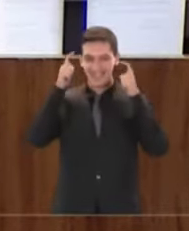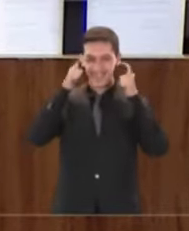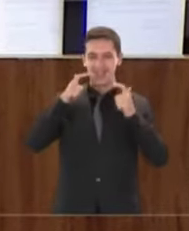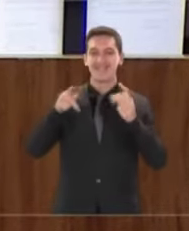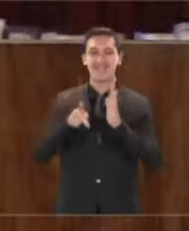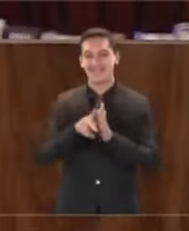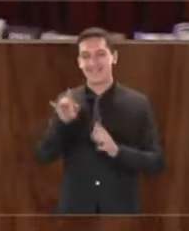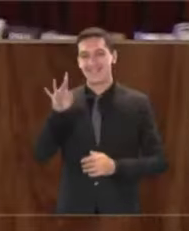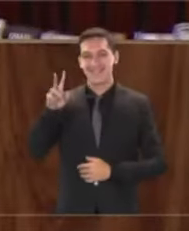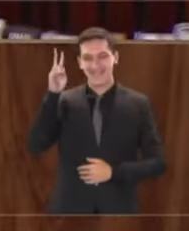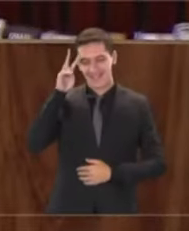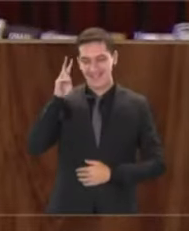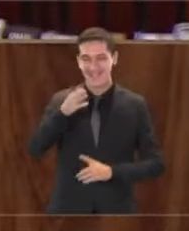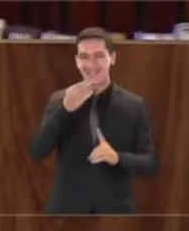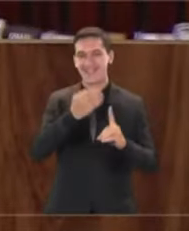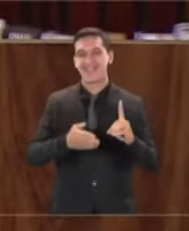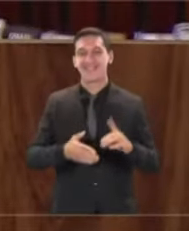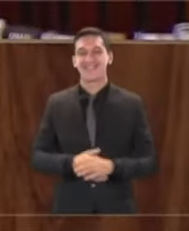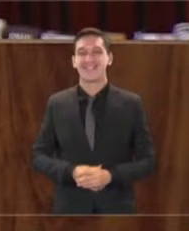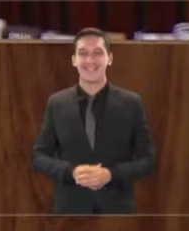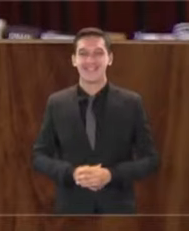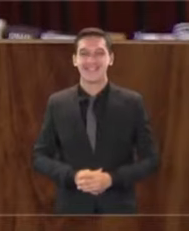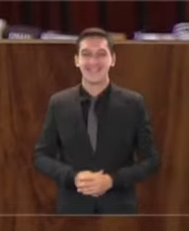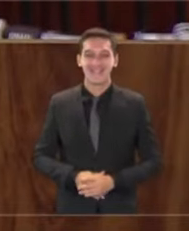agressor. Isso